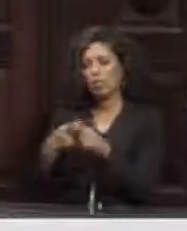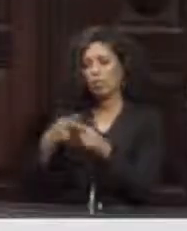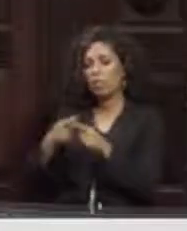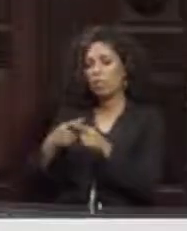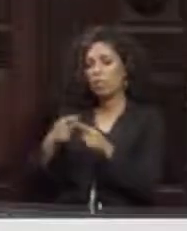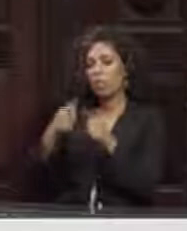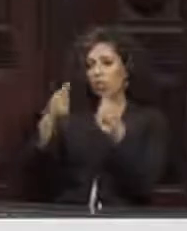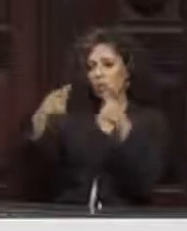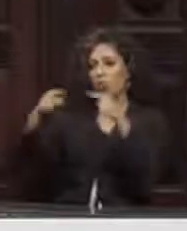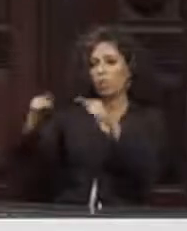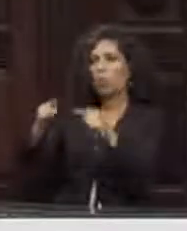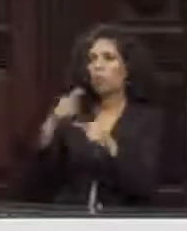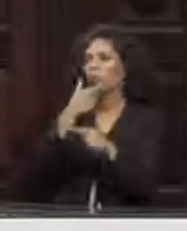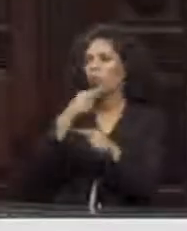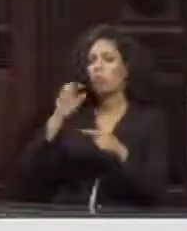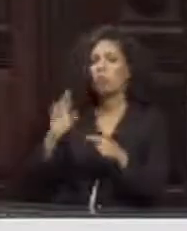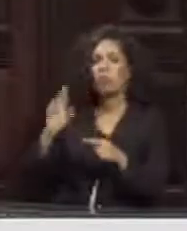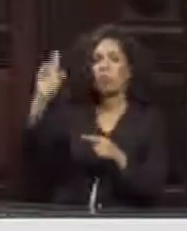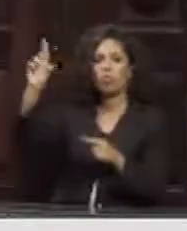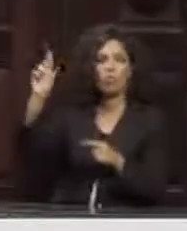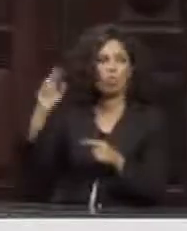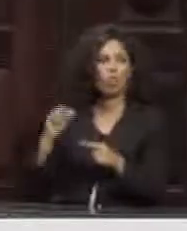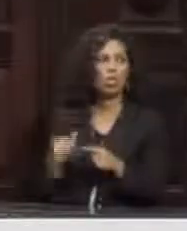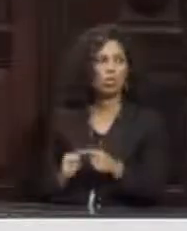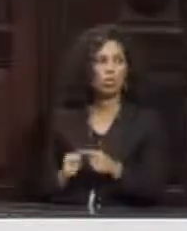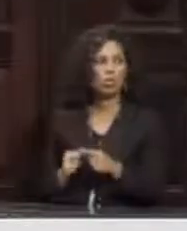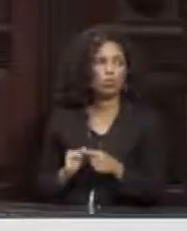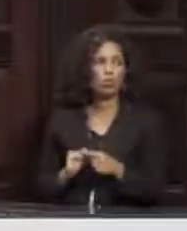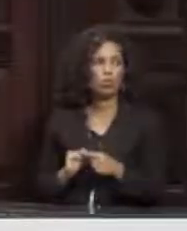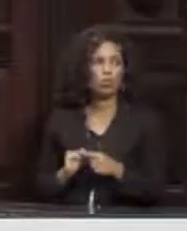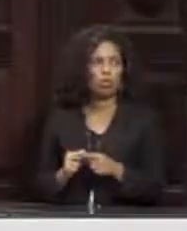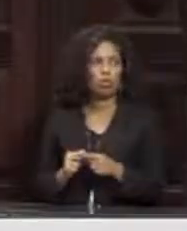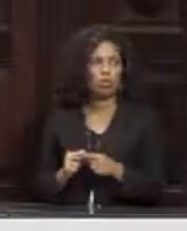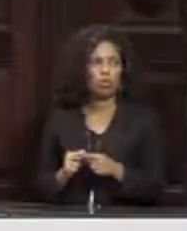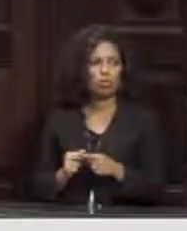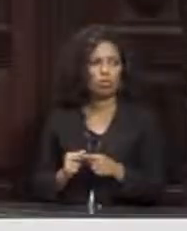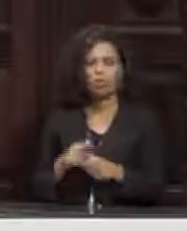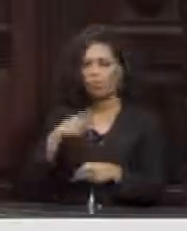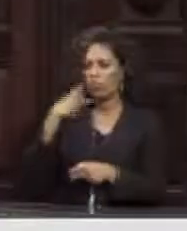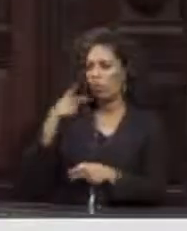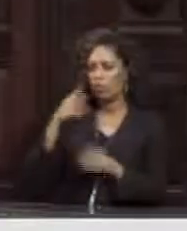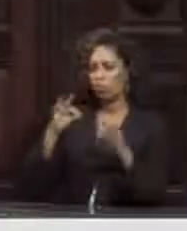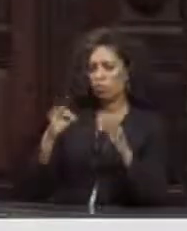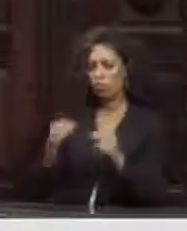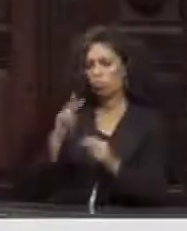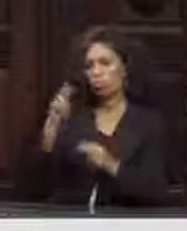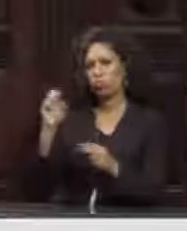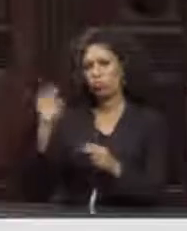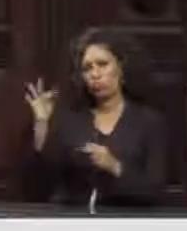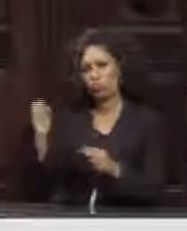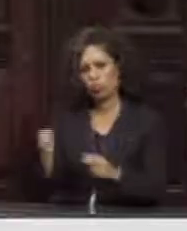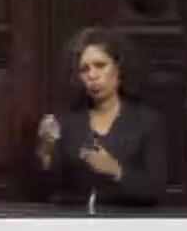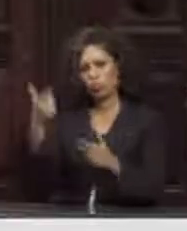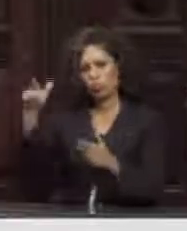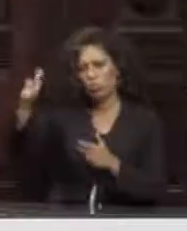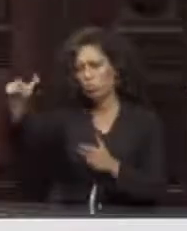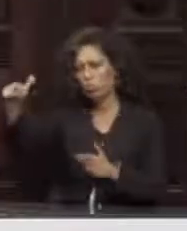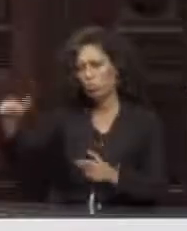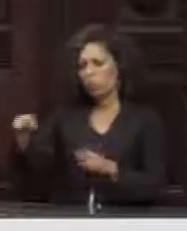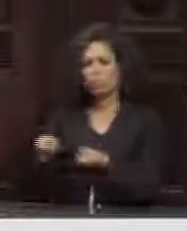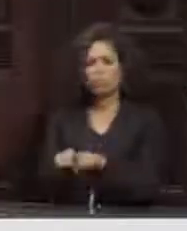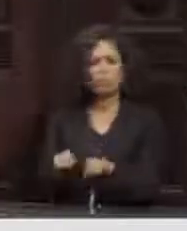Descumprindo em 2 aspectos: em relação ao prazo e em relação aos vetos que estavam vencidos. De qualquer maneira, senhor